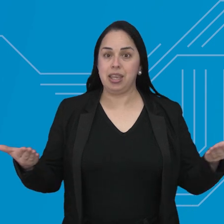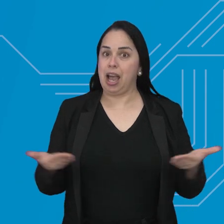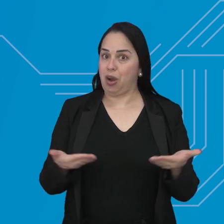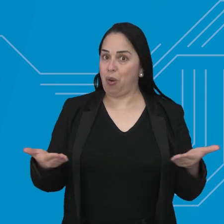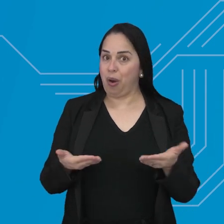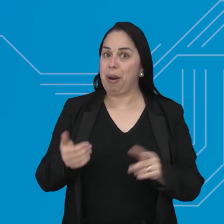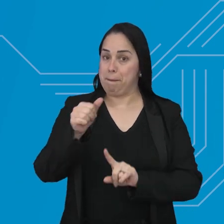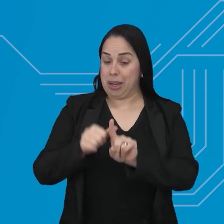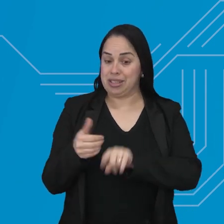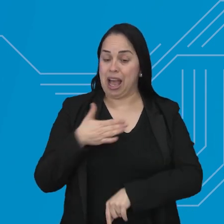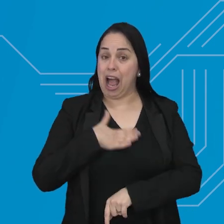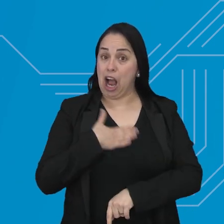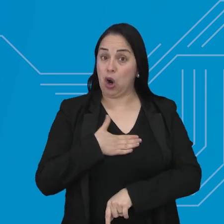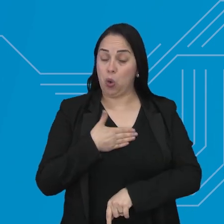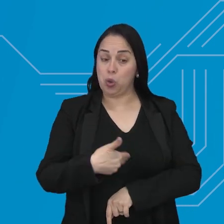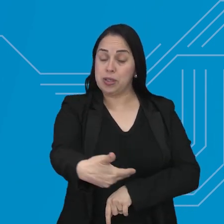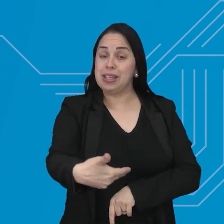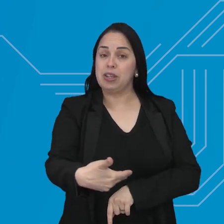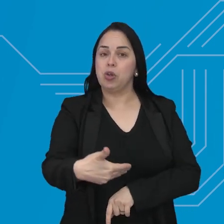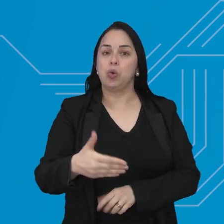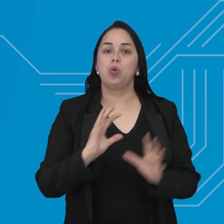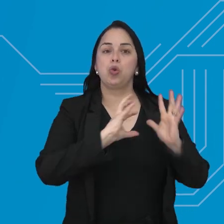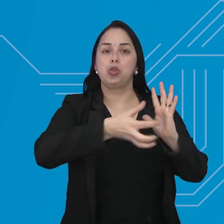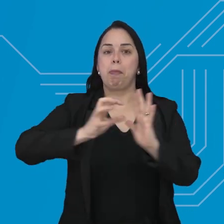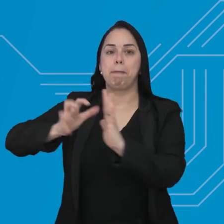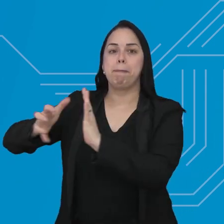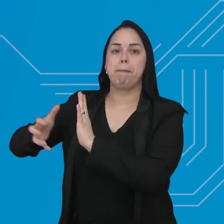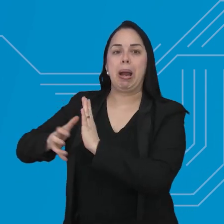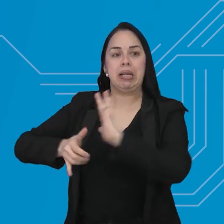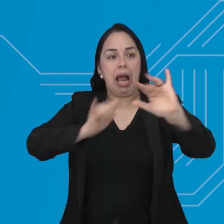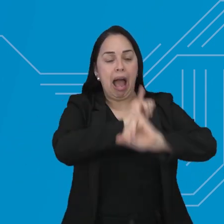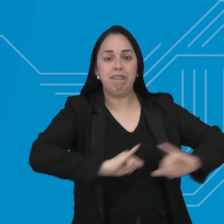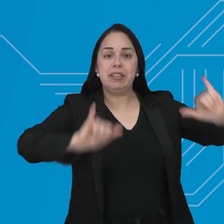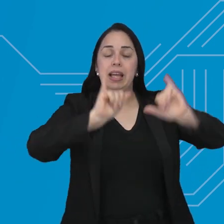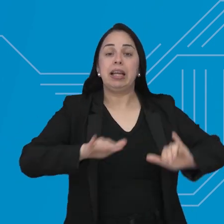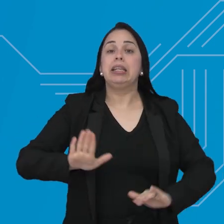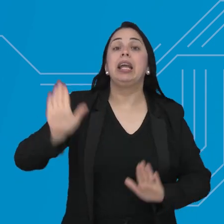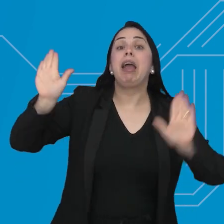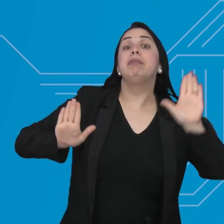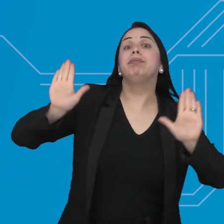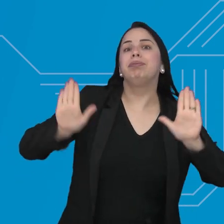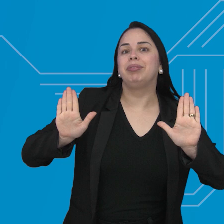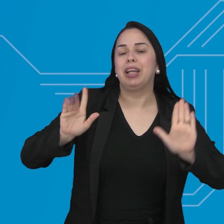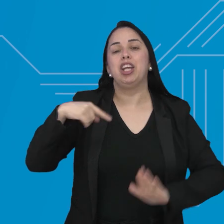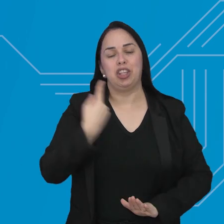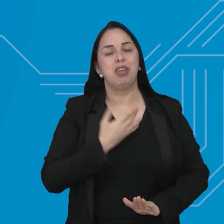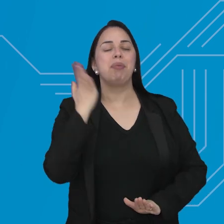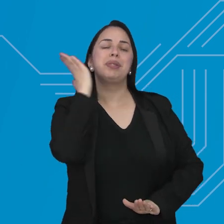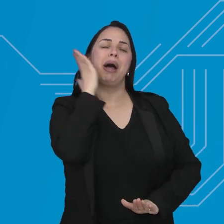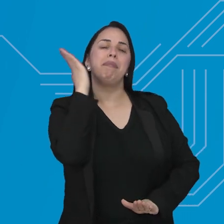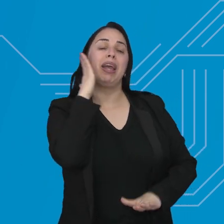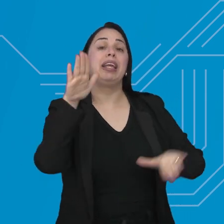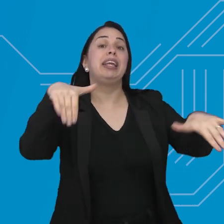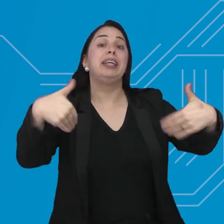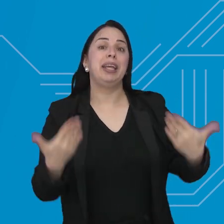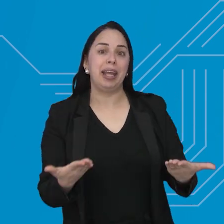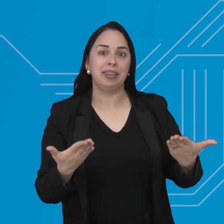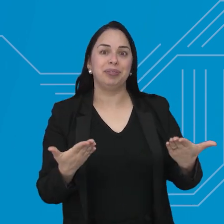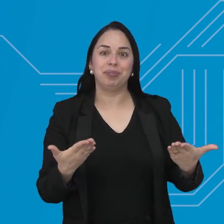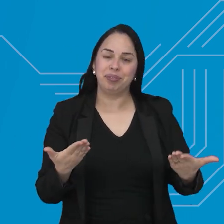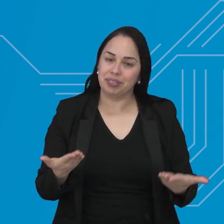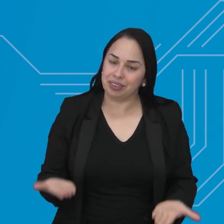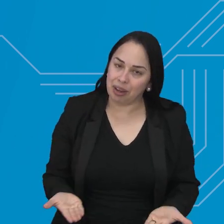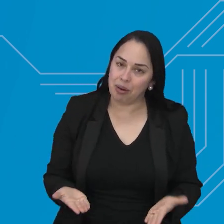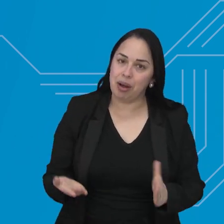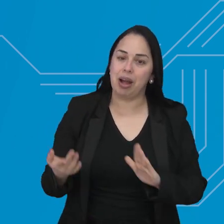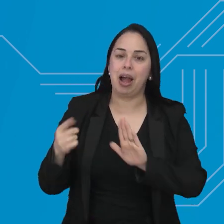partir deste mês, com o fim do prazo para as convenções partidárias, nós vamos conhecer oficialmente todos os candidatos para as eleições